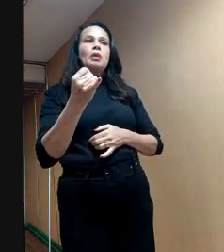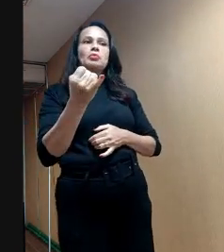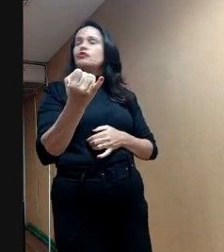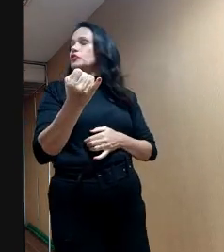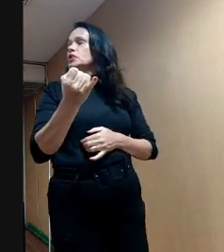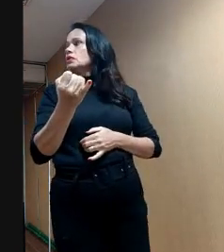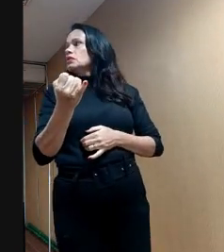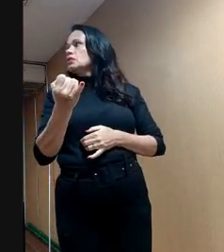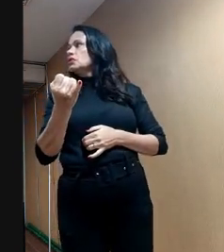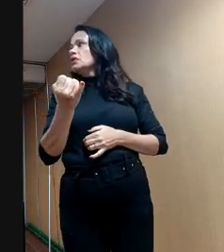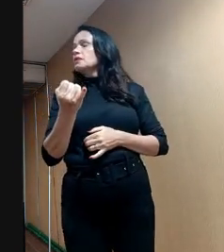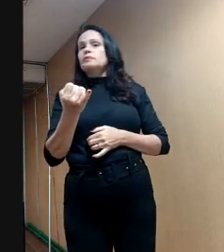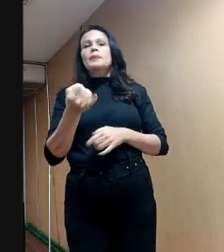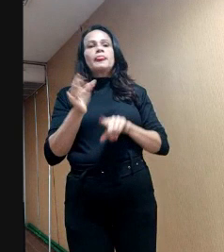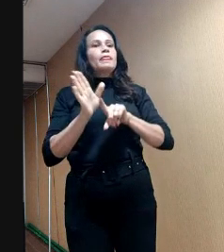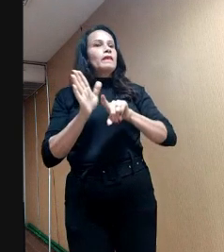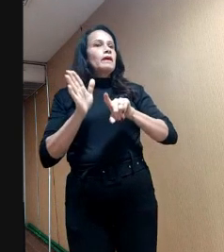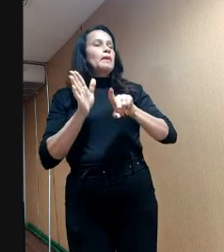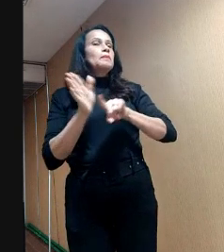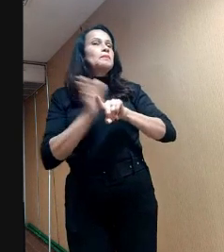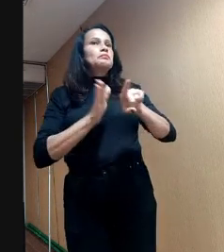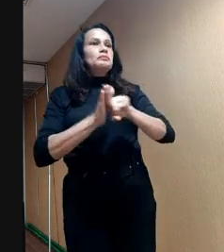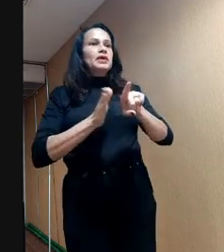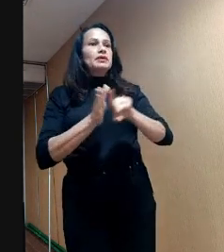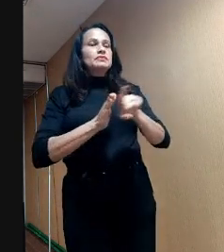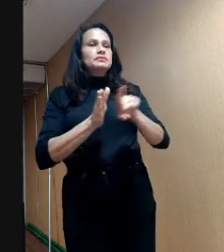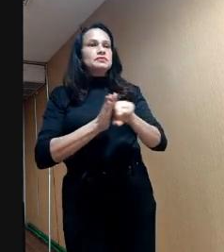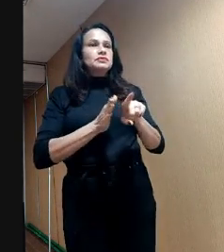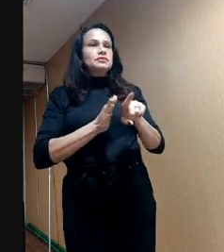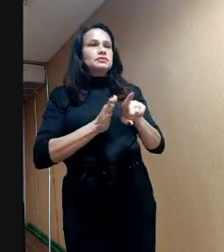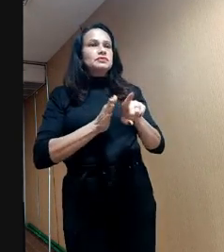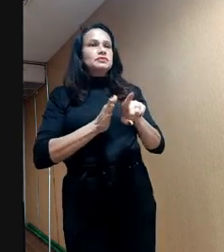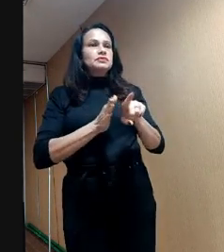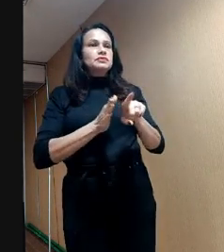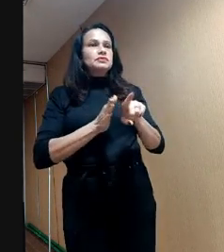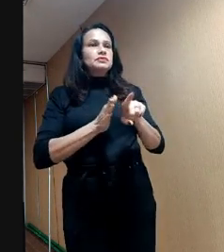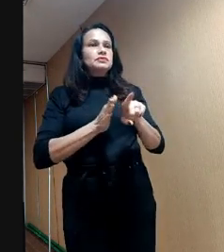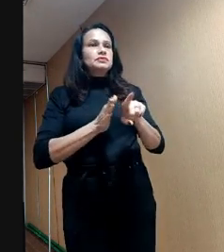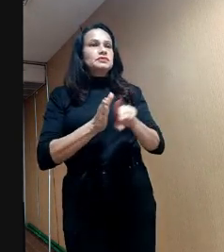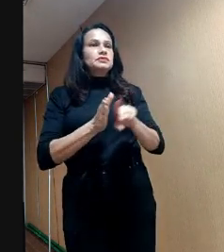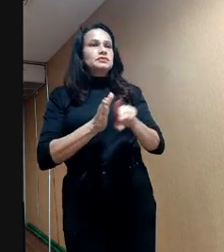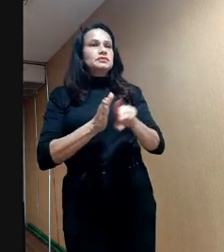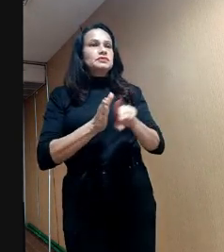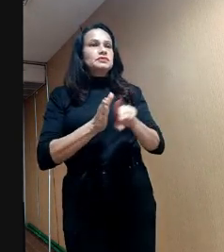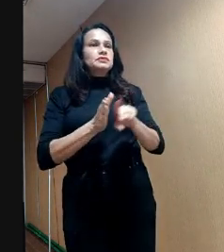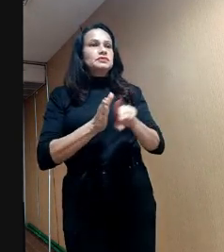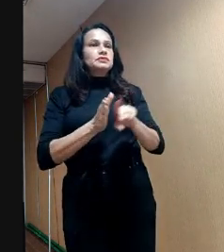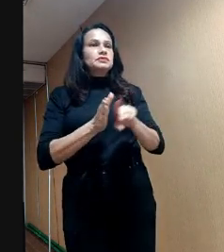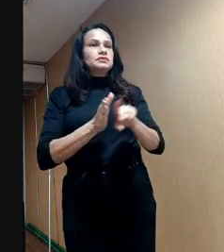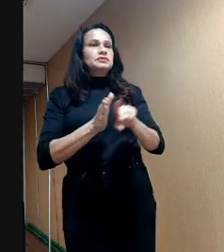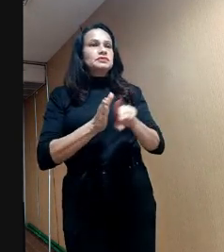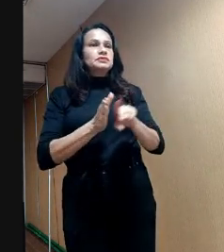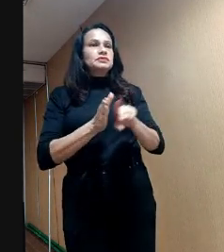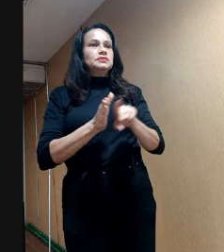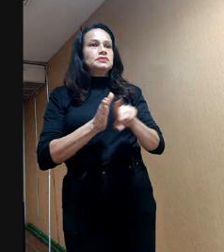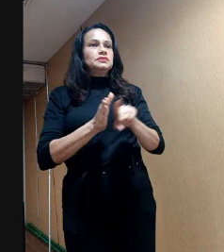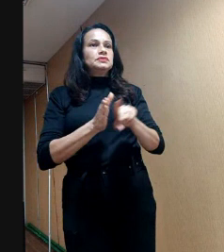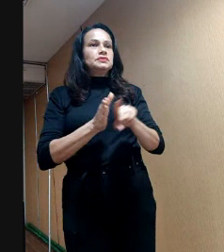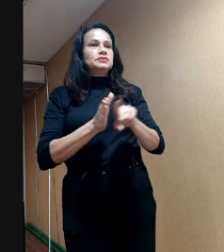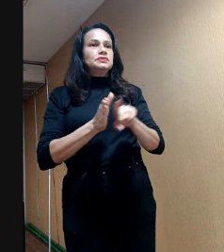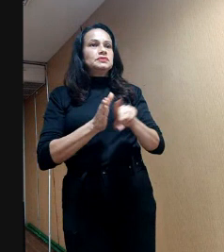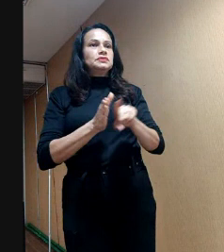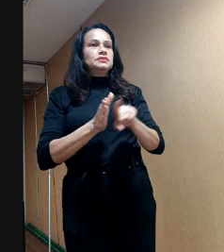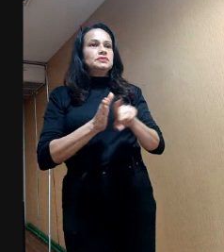fazer perguntas, participarem ativamente dos debates e que procurem se colocar desafios também a